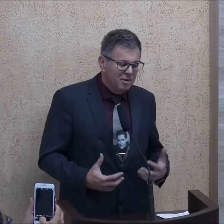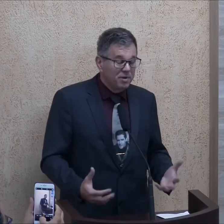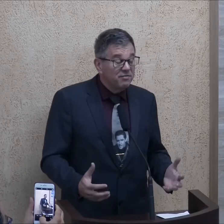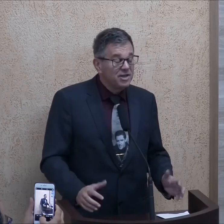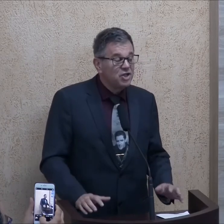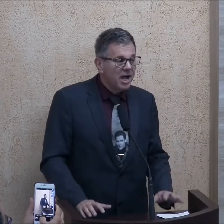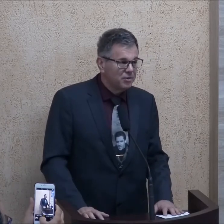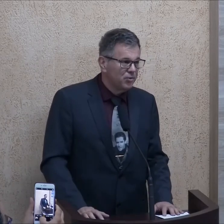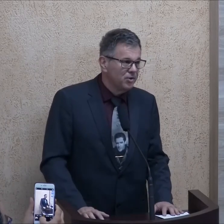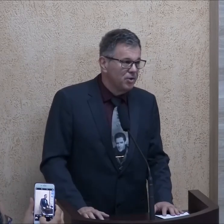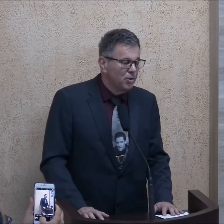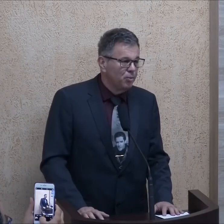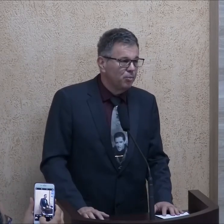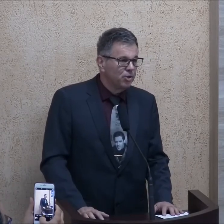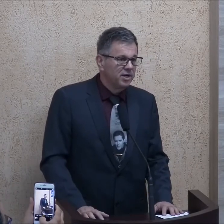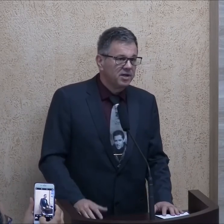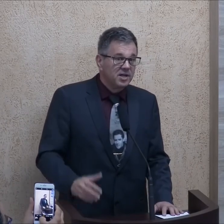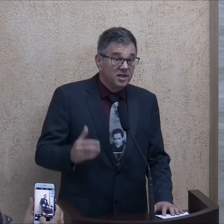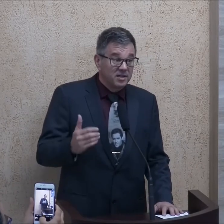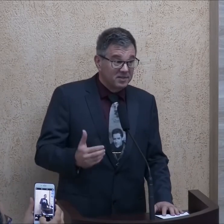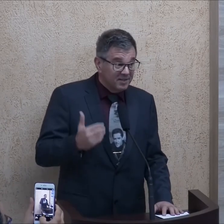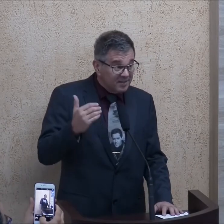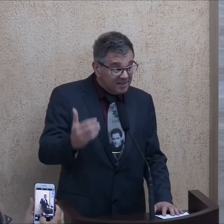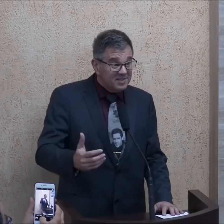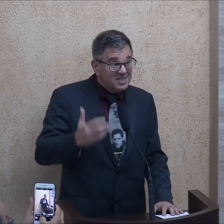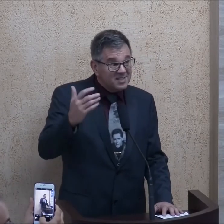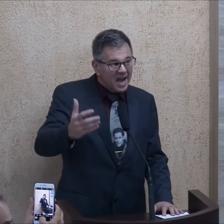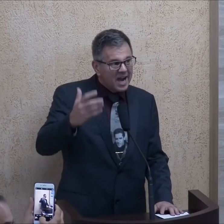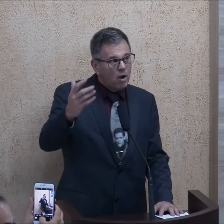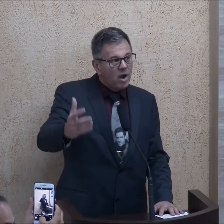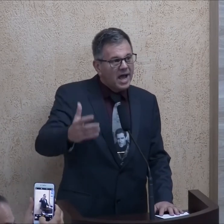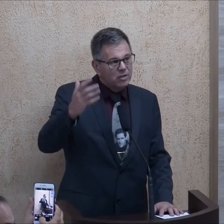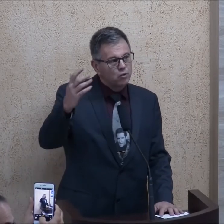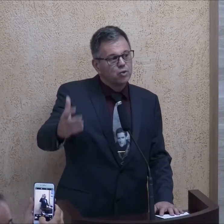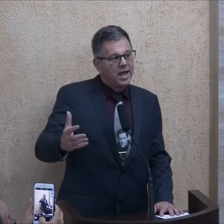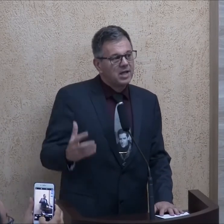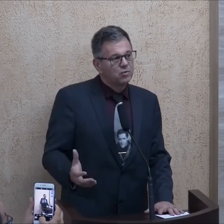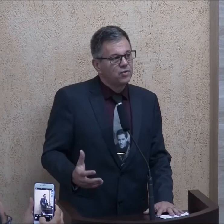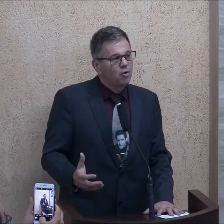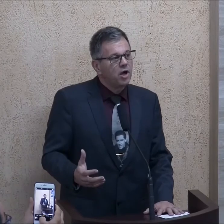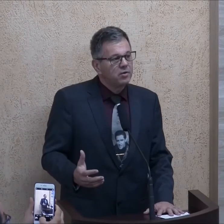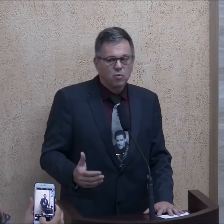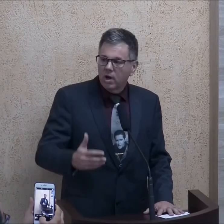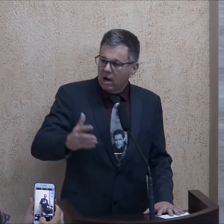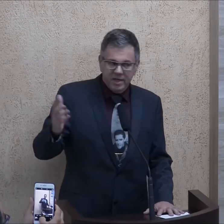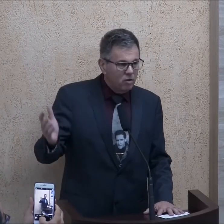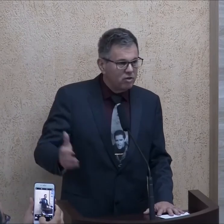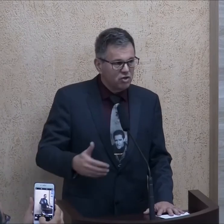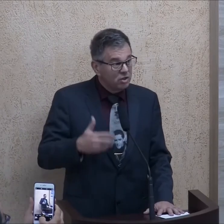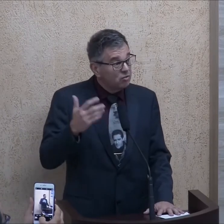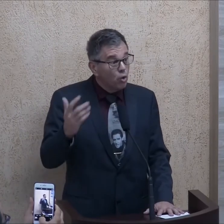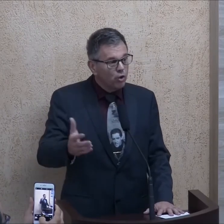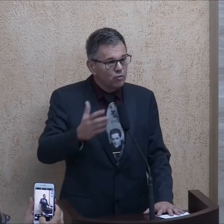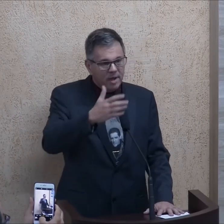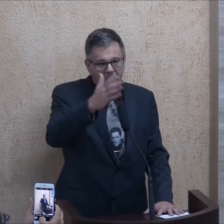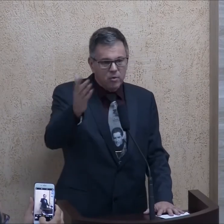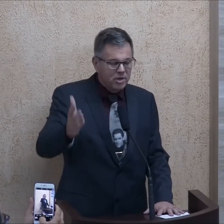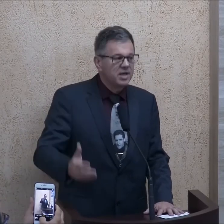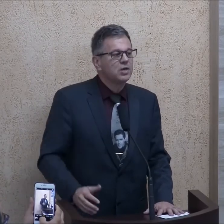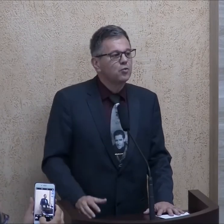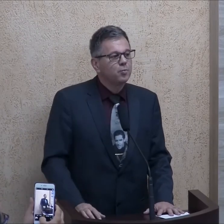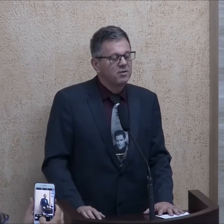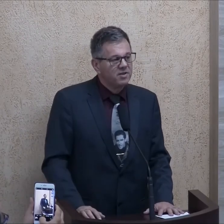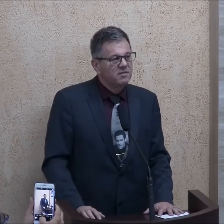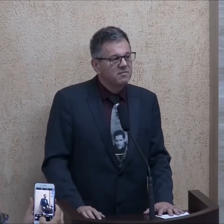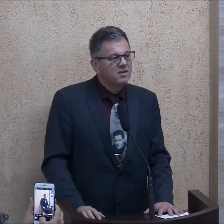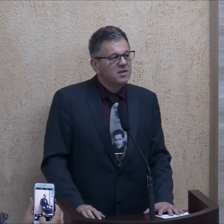assim, privilegiado por poder estar ao lado do Teatro Vitória, um lugar que onde que todos, a maioria